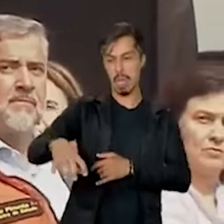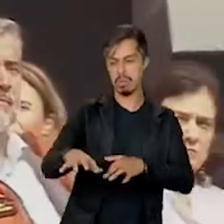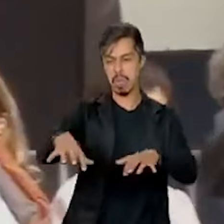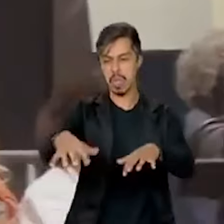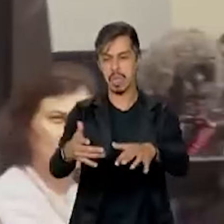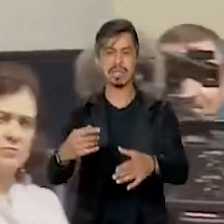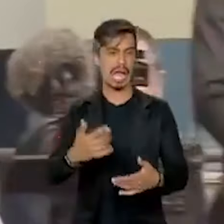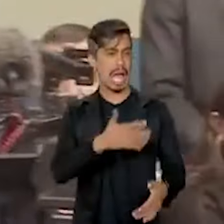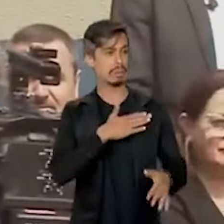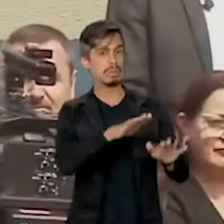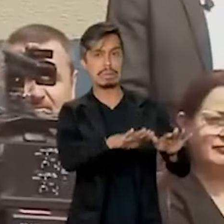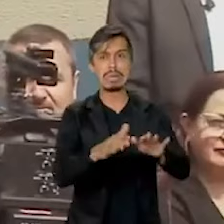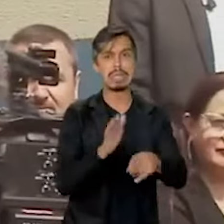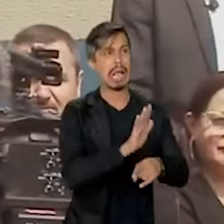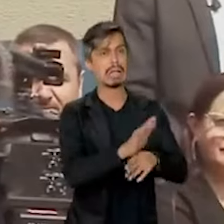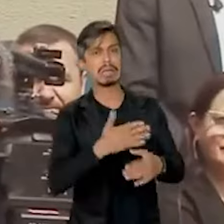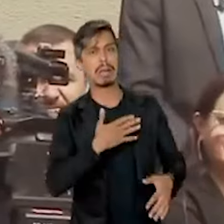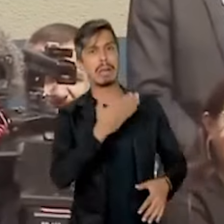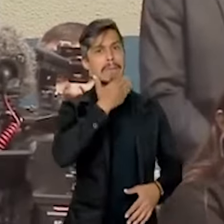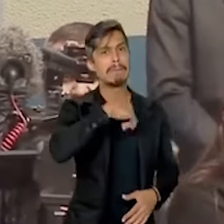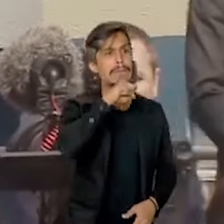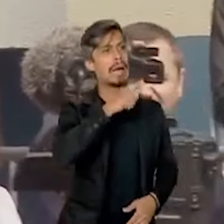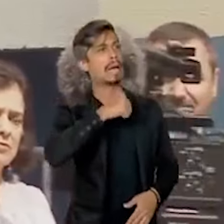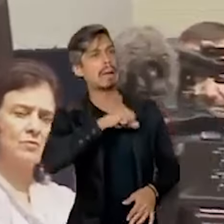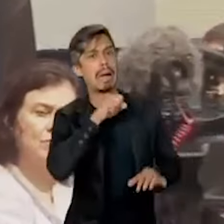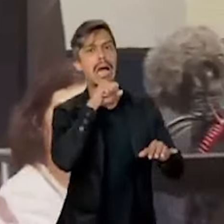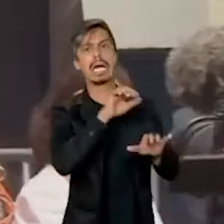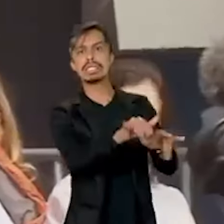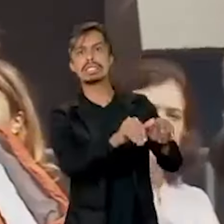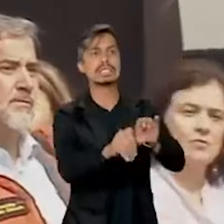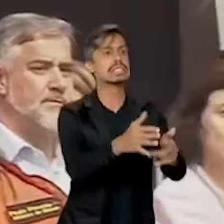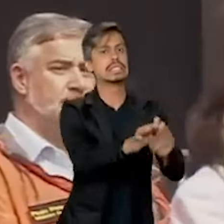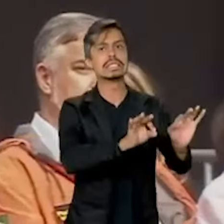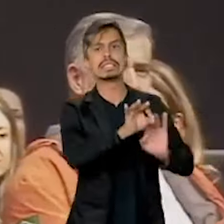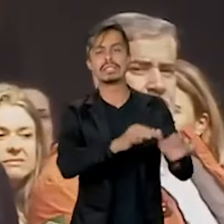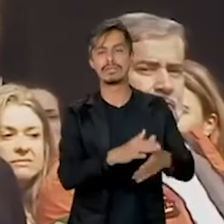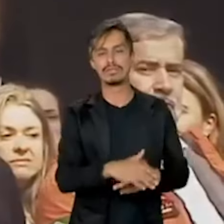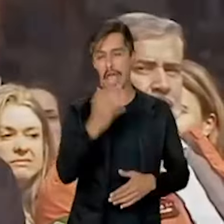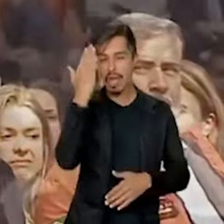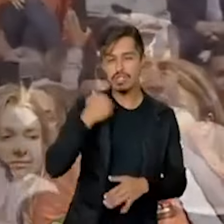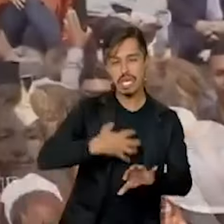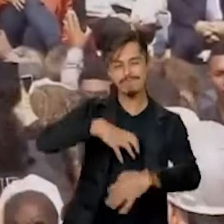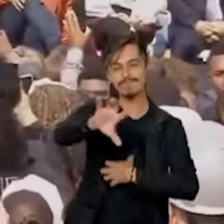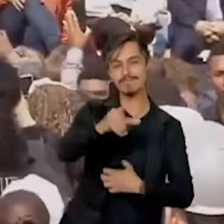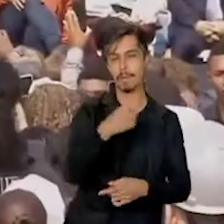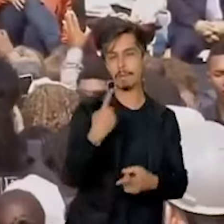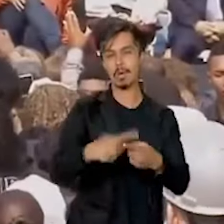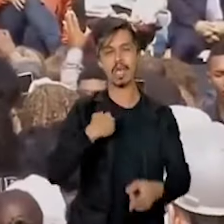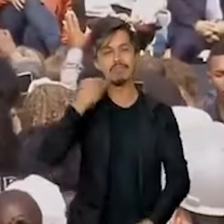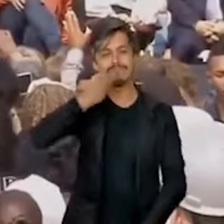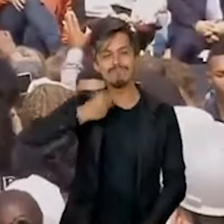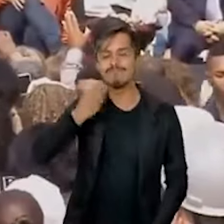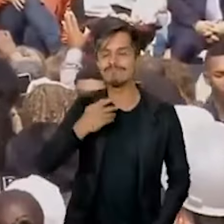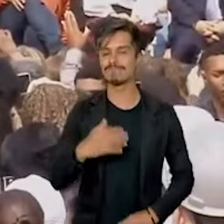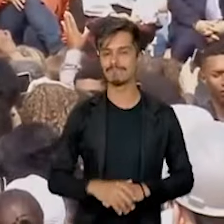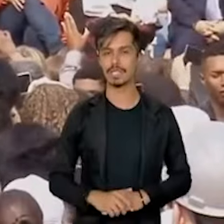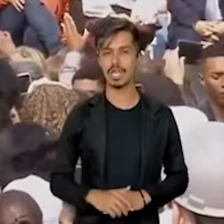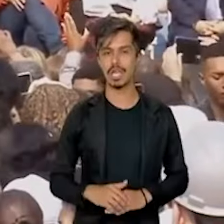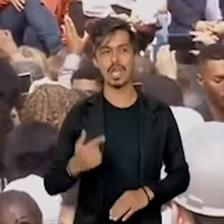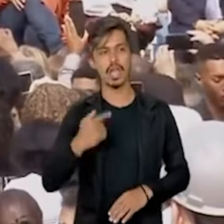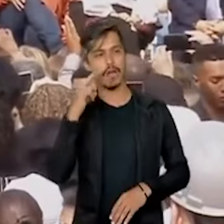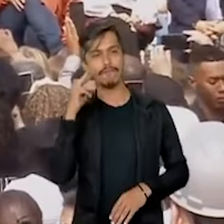minha mãe, para poder tirar meus irmãos. Então eu sei o que você vive, porque eu vivi. Eu fui ver uma